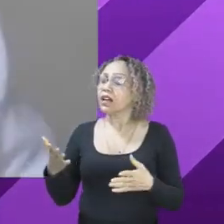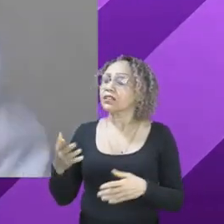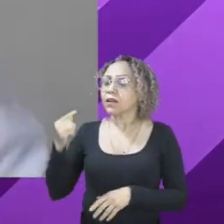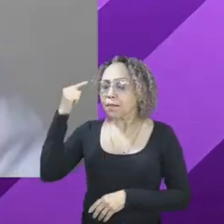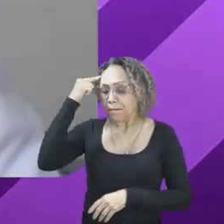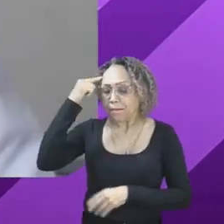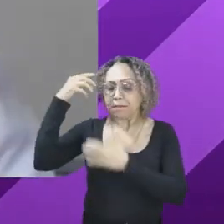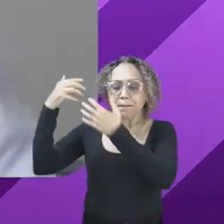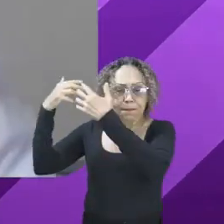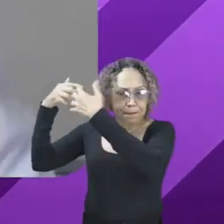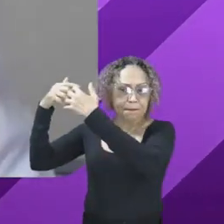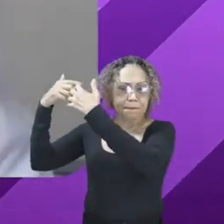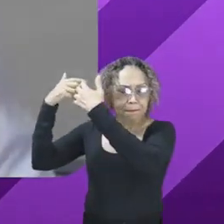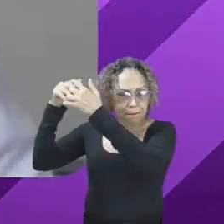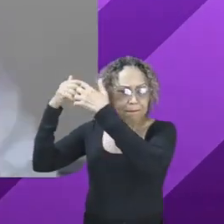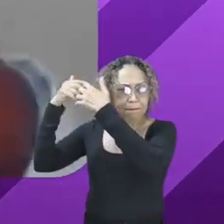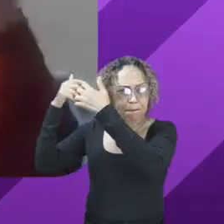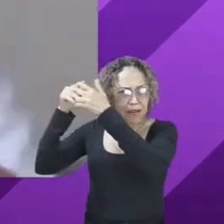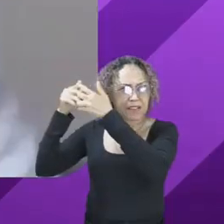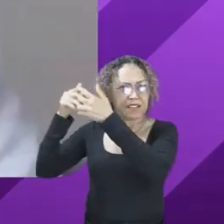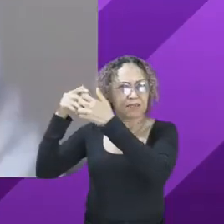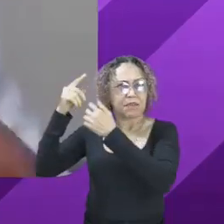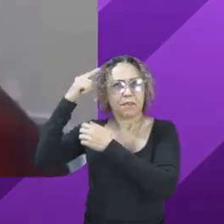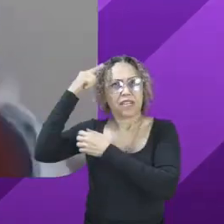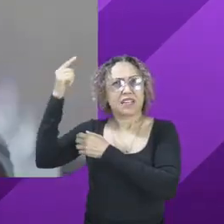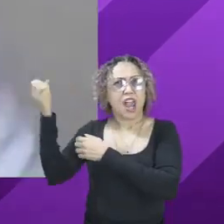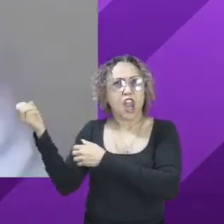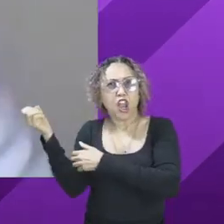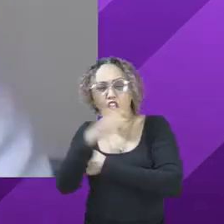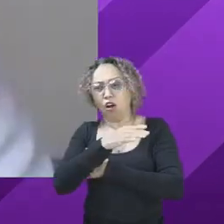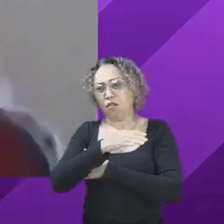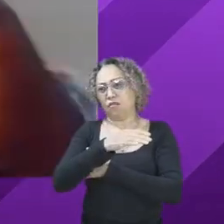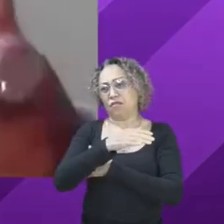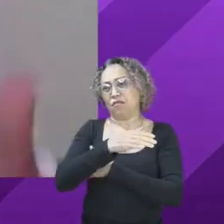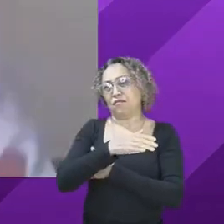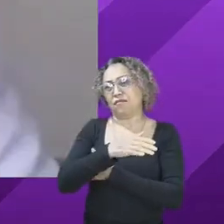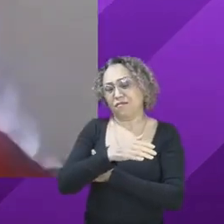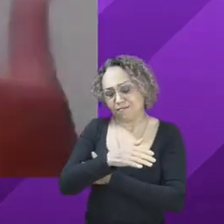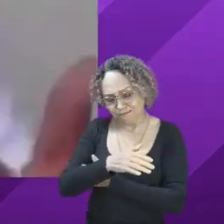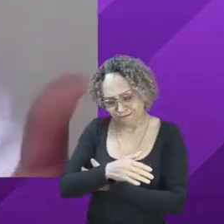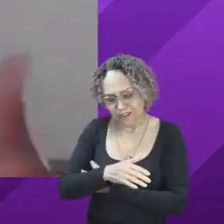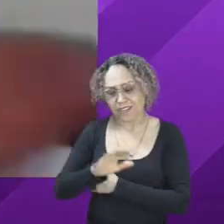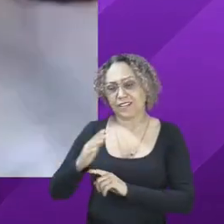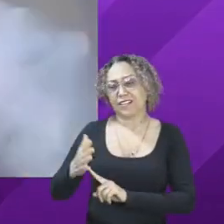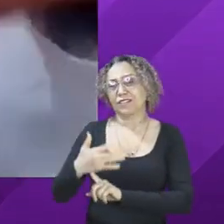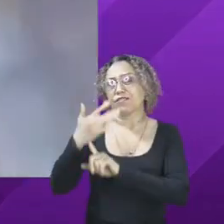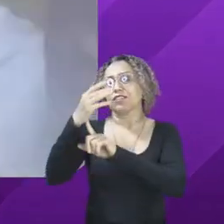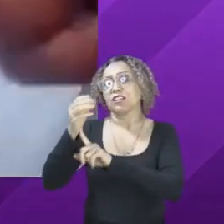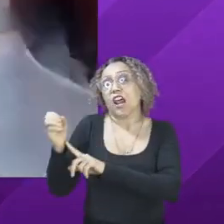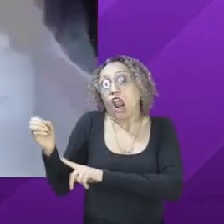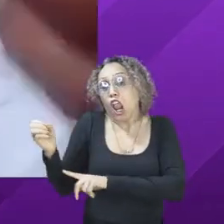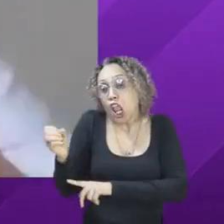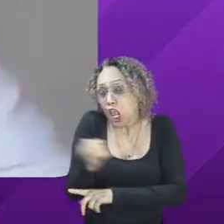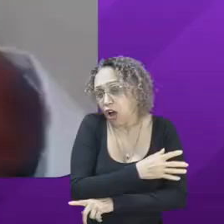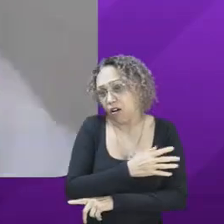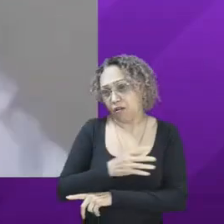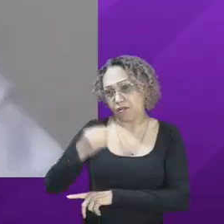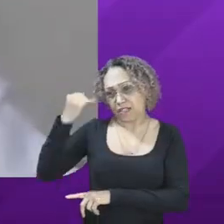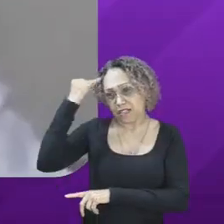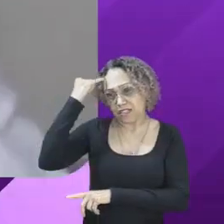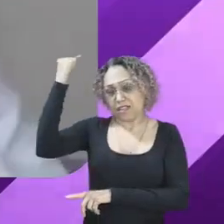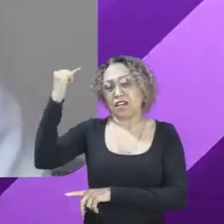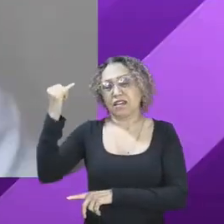nos trazer até aqui nos dias de hoje, ainda produzindo, vivendo, produzindo e fazendo com que outras